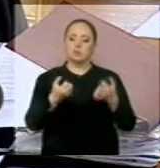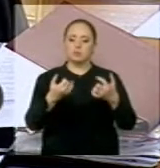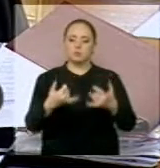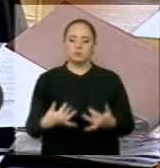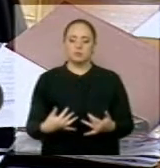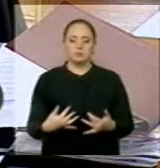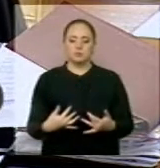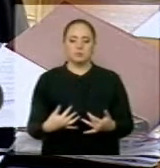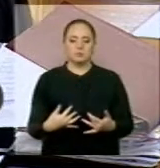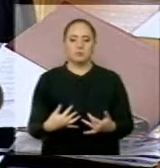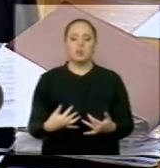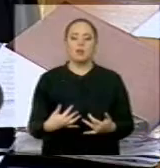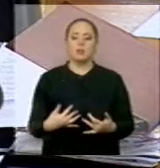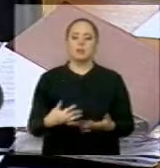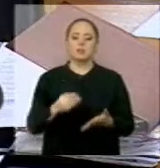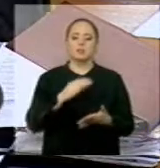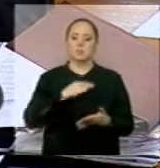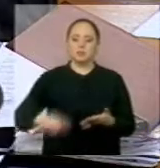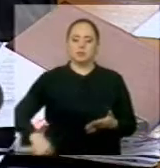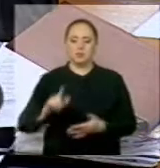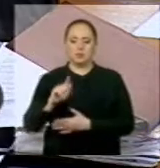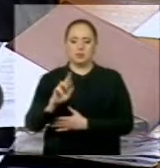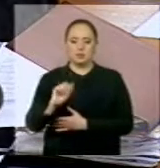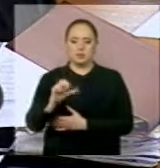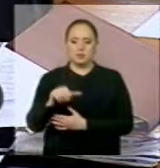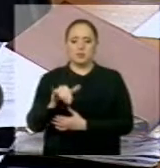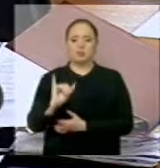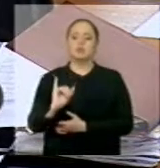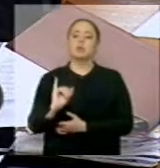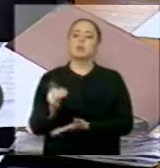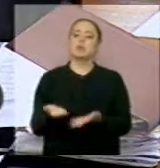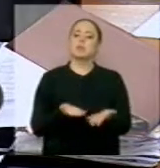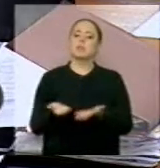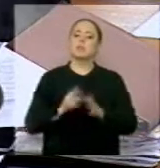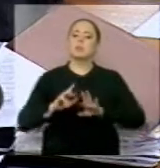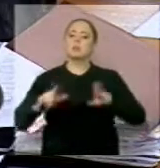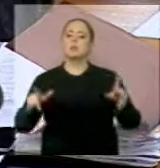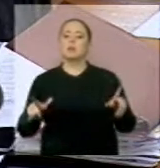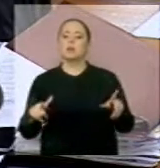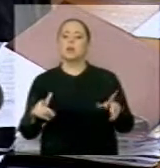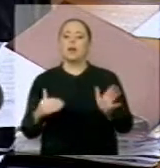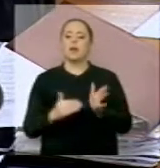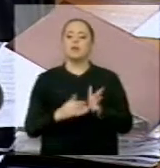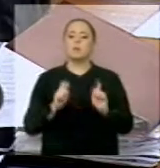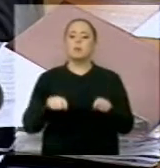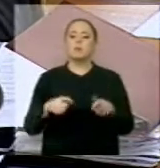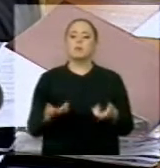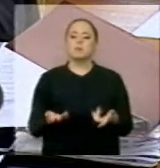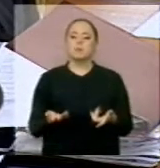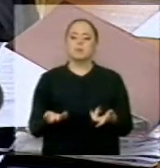oral da ministra Gleisi. Não entendo que a lei quis dar um tratamento diferenciado ou até possibilitar